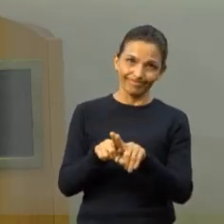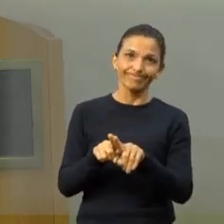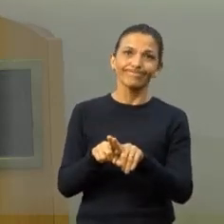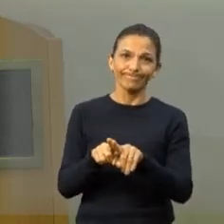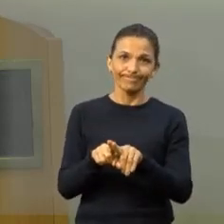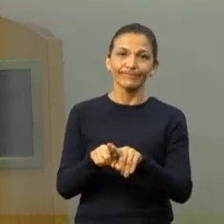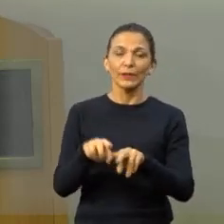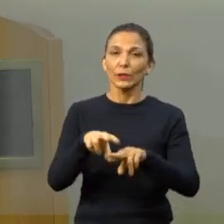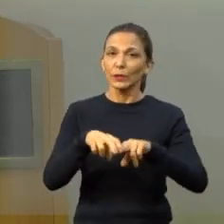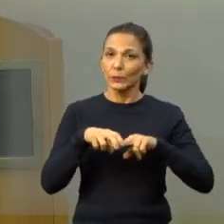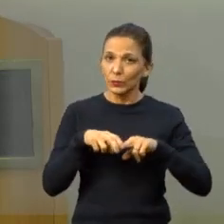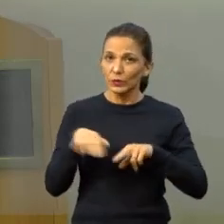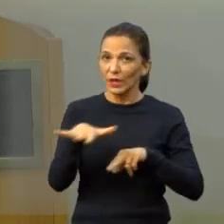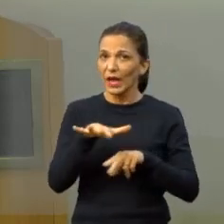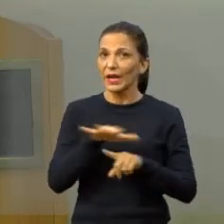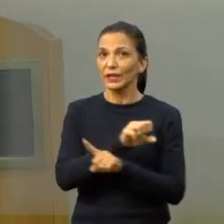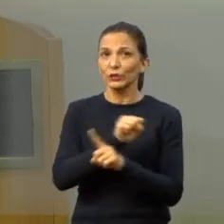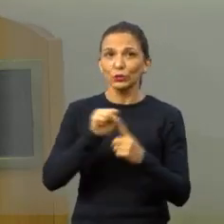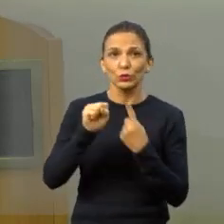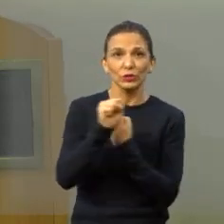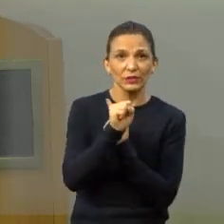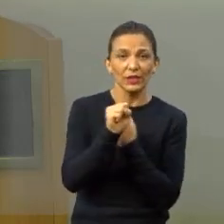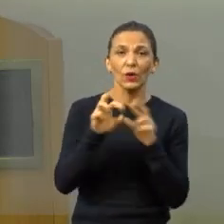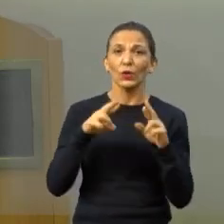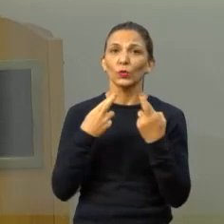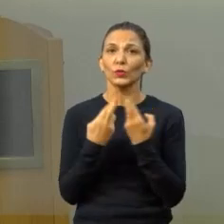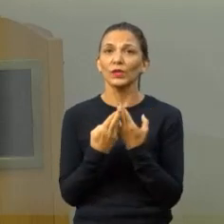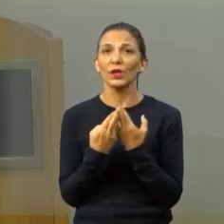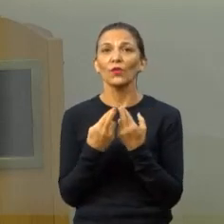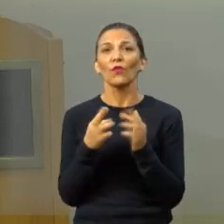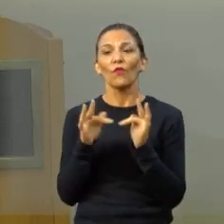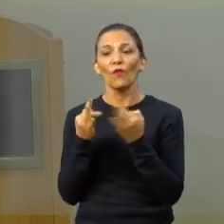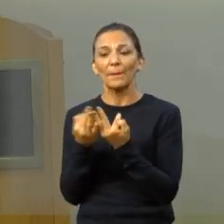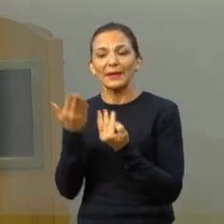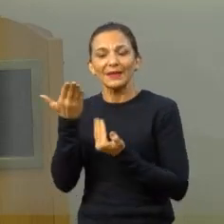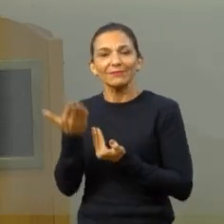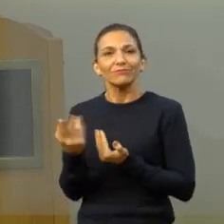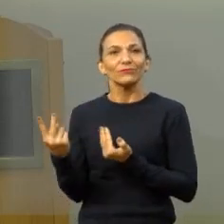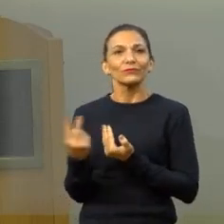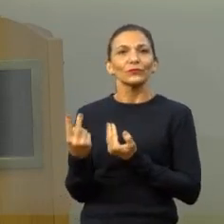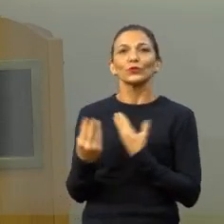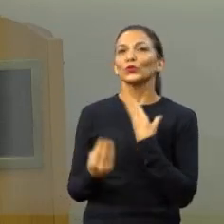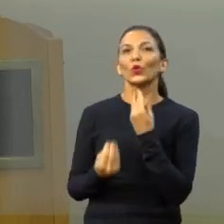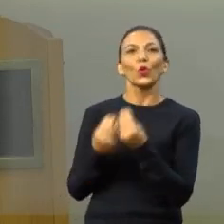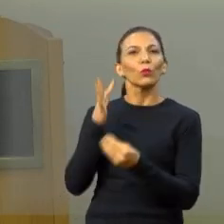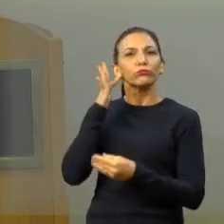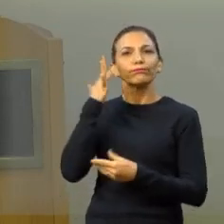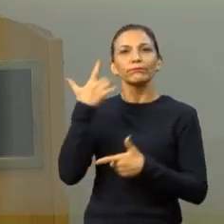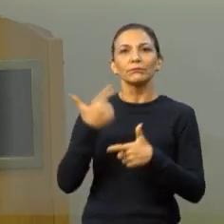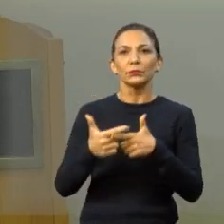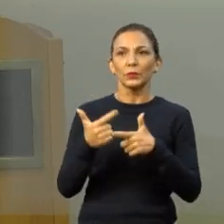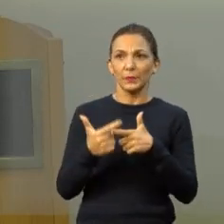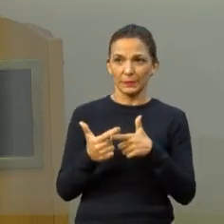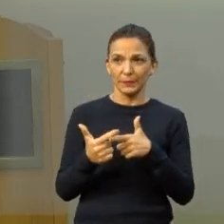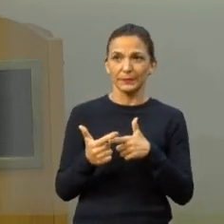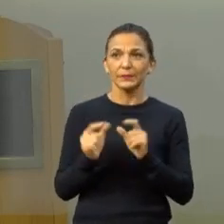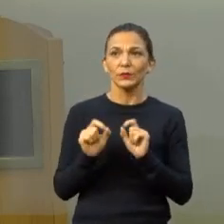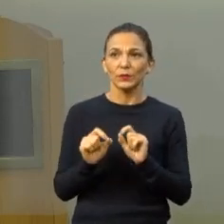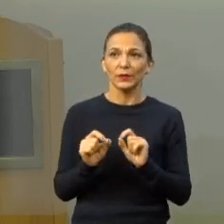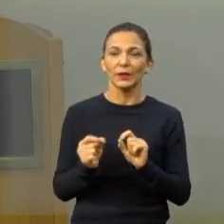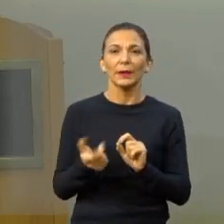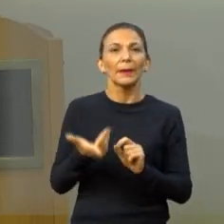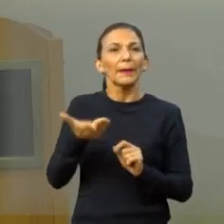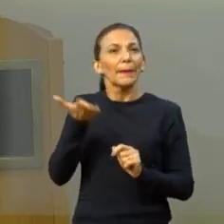é isso pessoal da área social para ver o que vai fazer com esta família porque independente de quem foi de quem